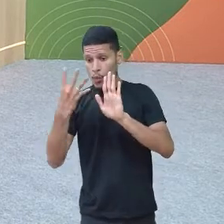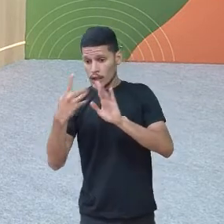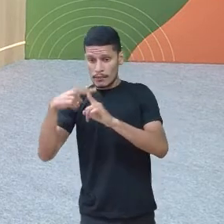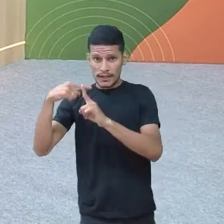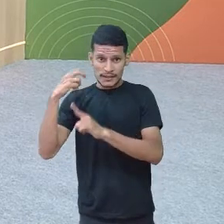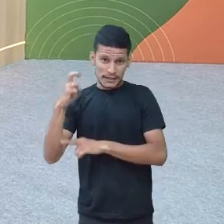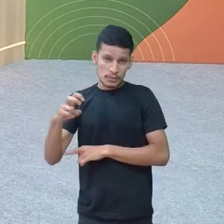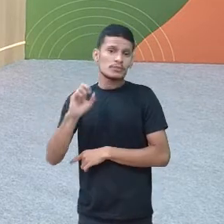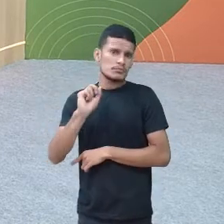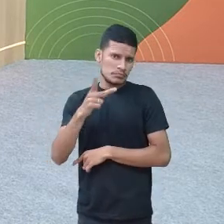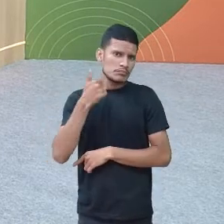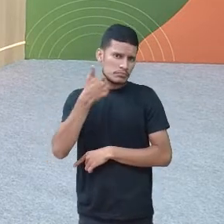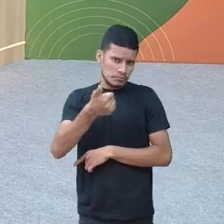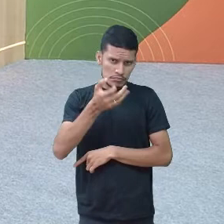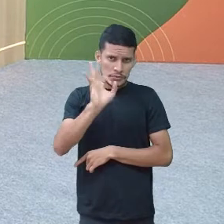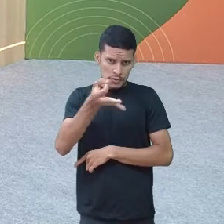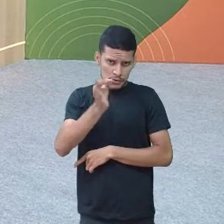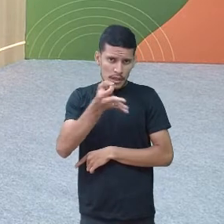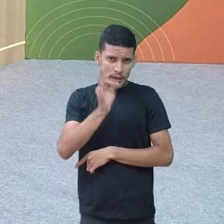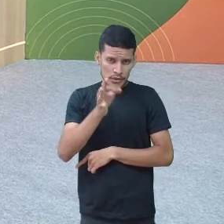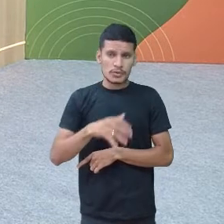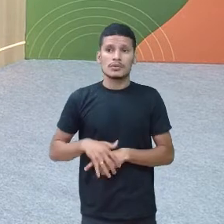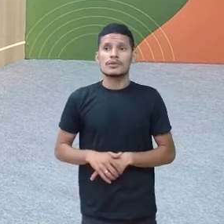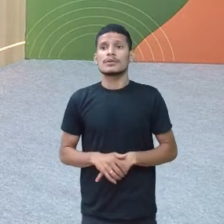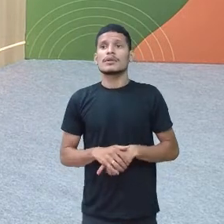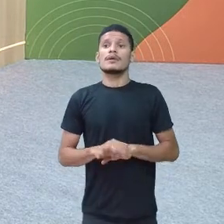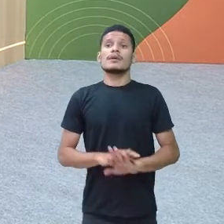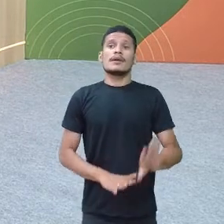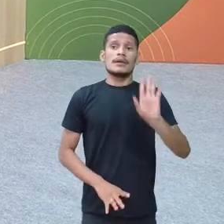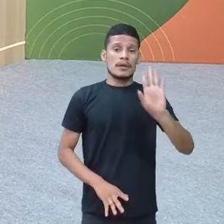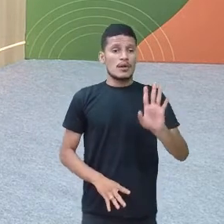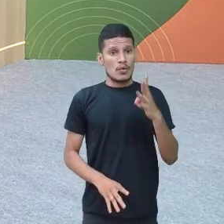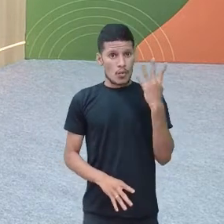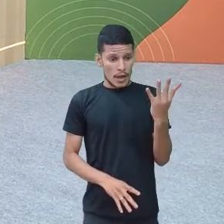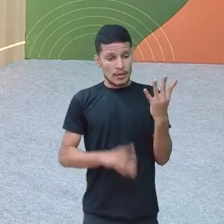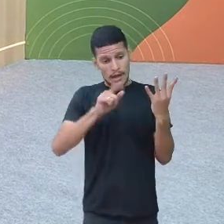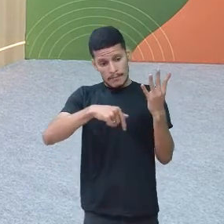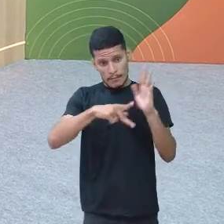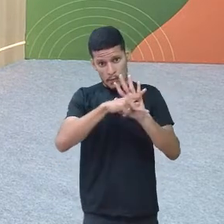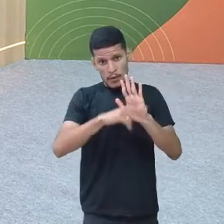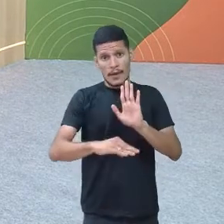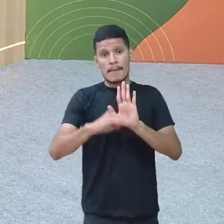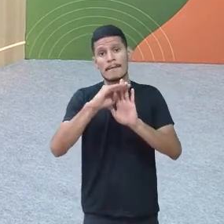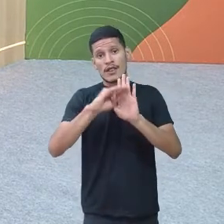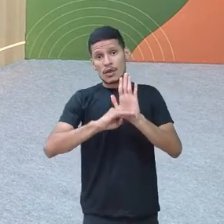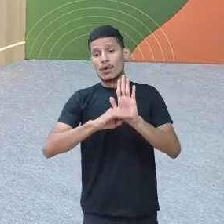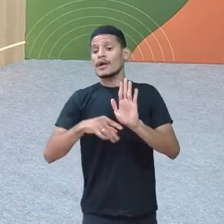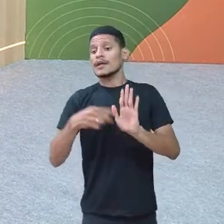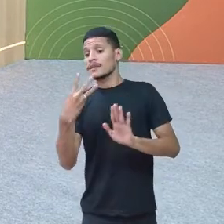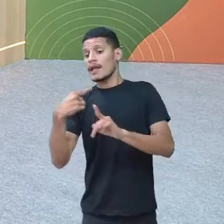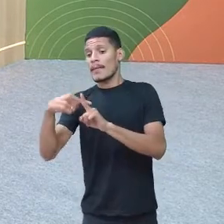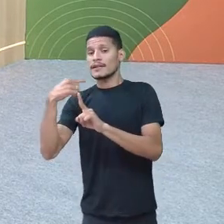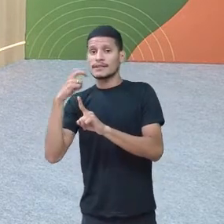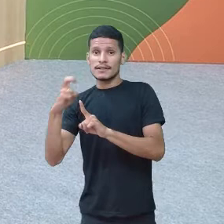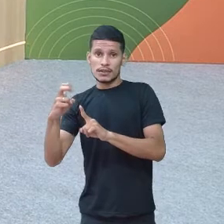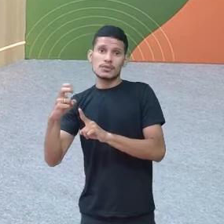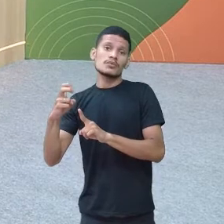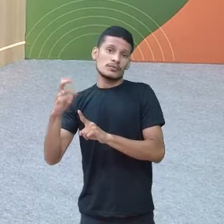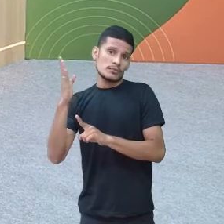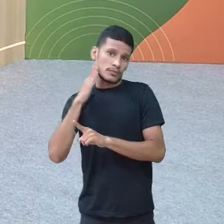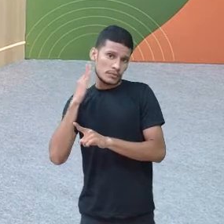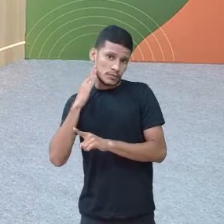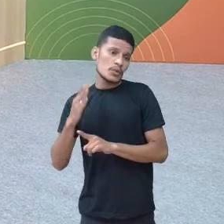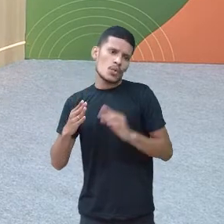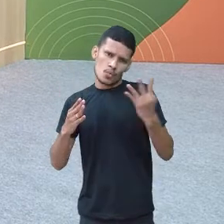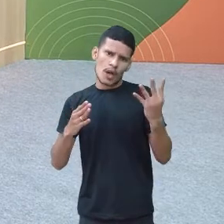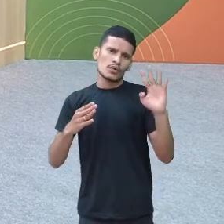5, é verdade, né? 3 é menor do que 9. A gente percebe que o 4 é menor do que 3 mais 5, 4 é menor que